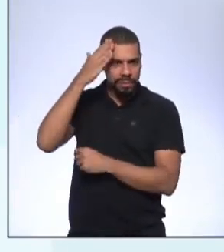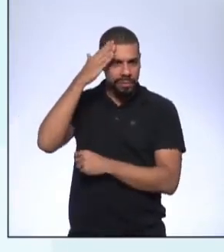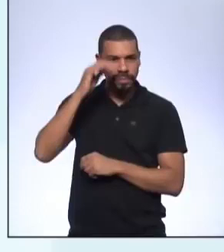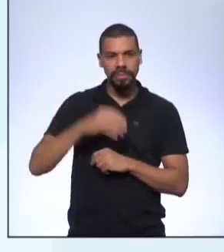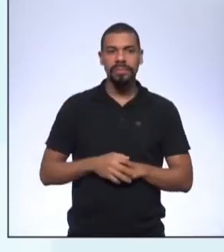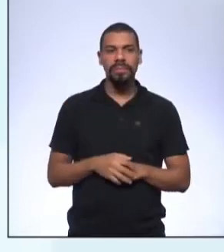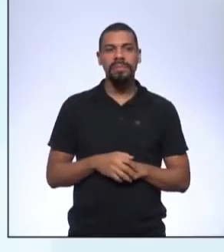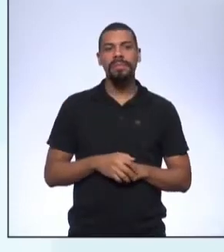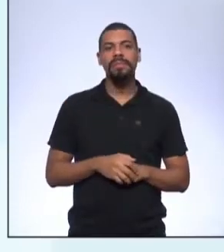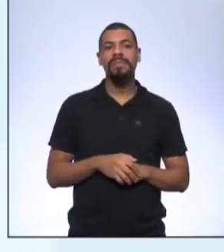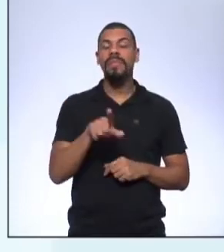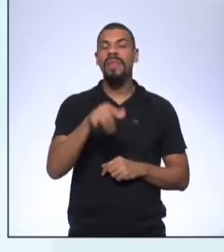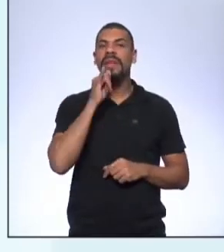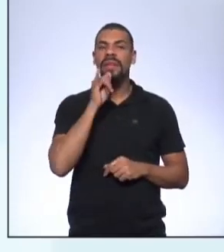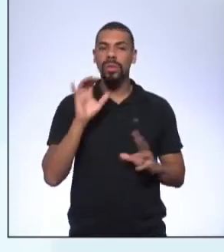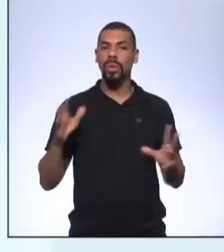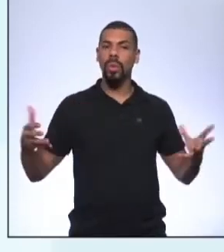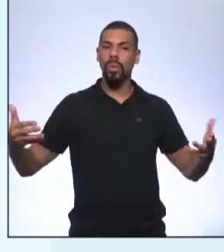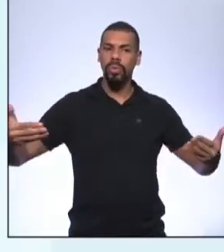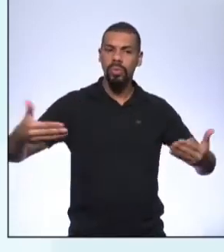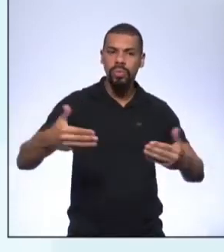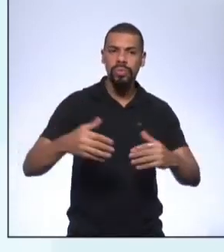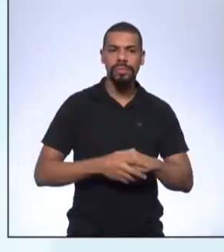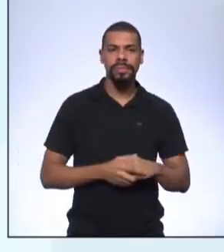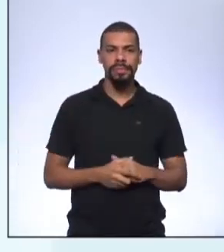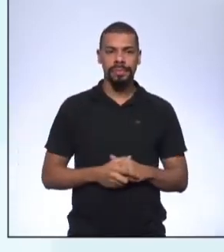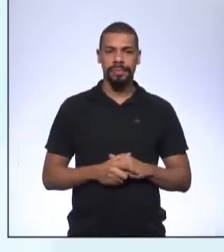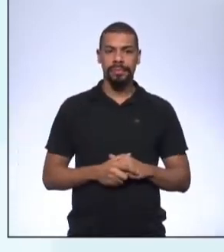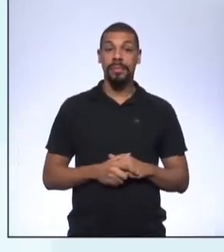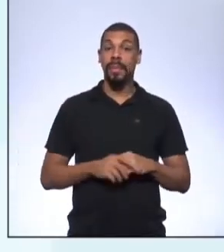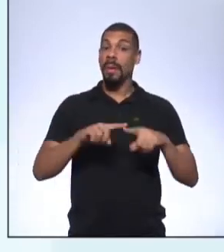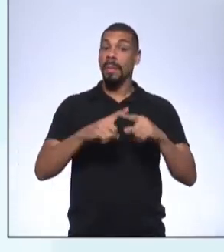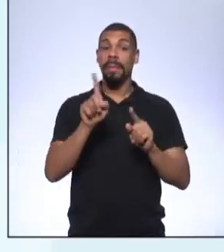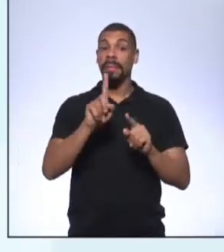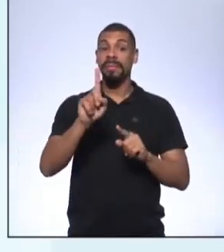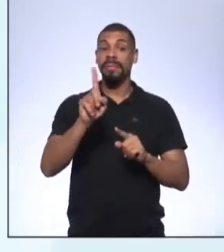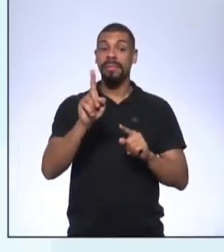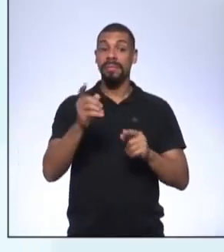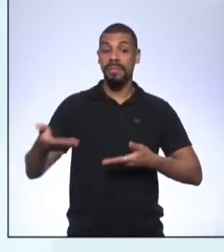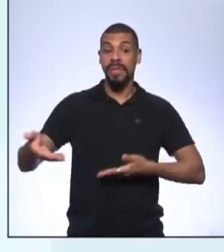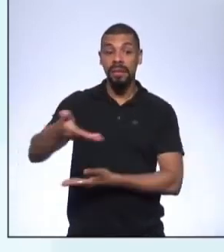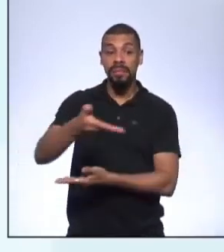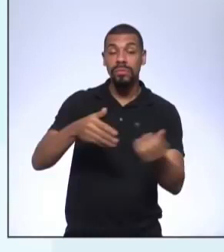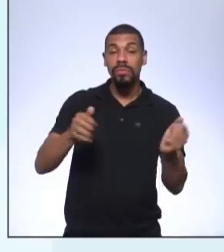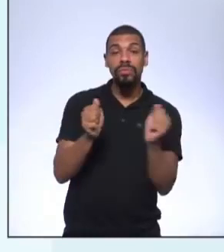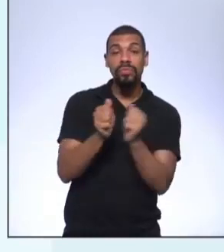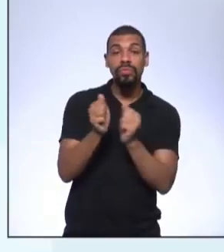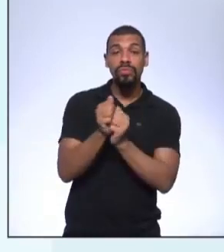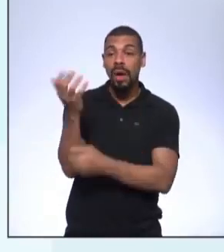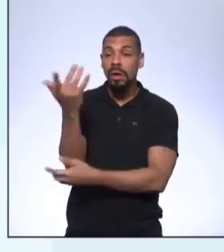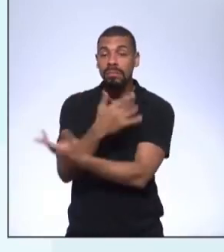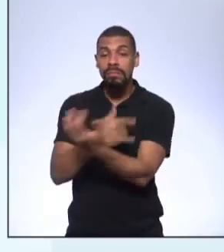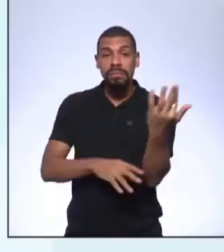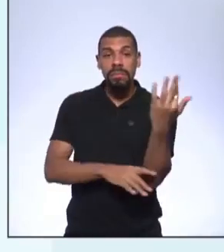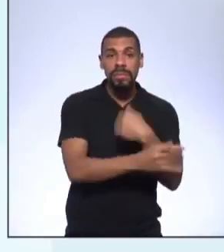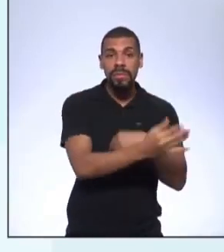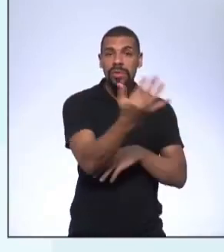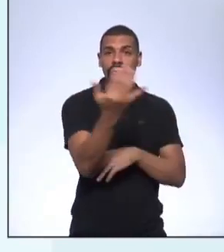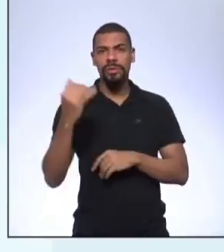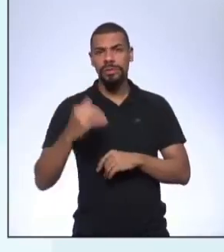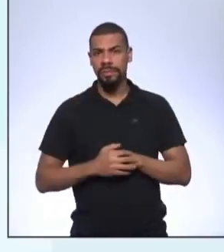toda reunida ali em torno dele, ele com a coroa na cabeça, mas não, ele está no meio da natureza, tal qual